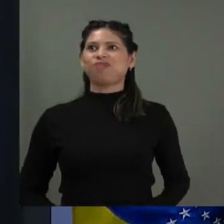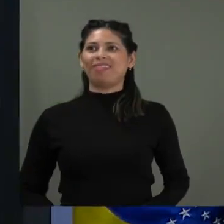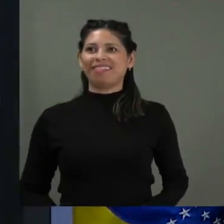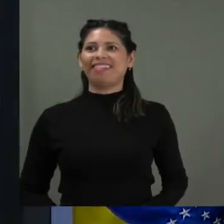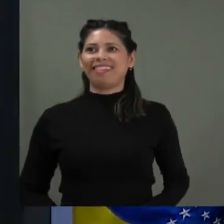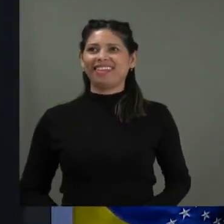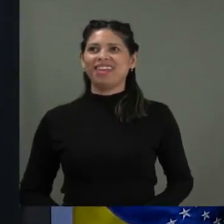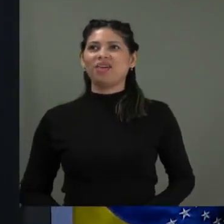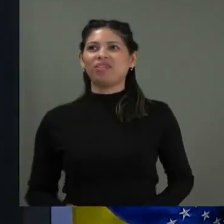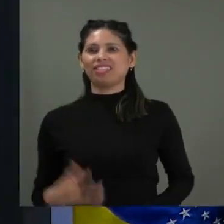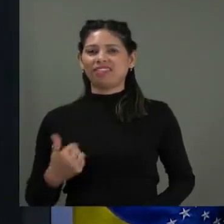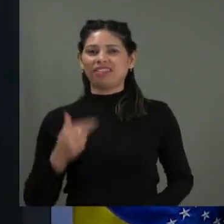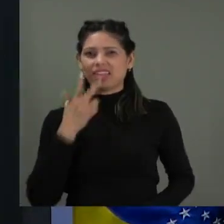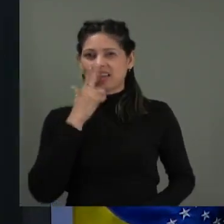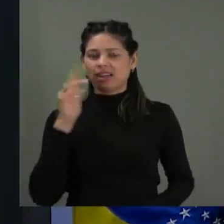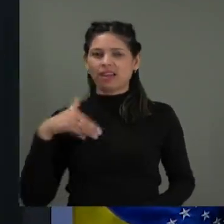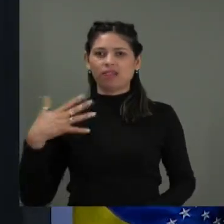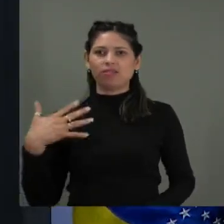habitantes.